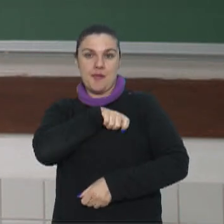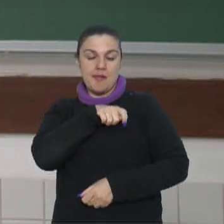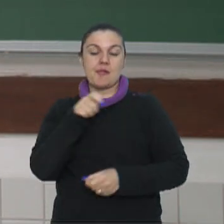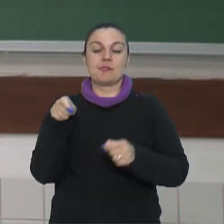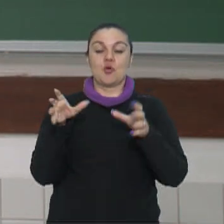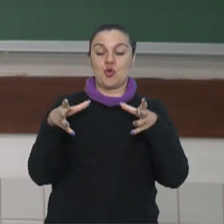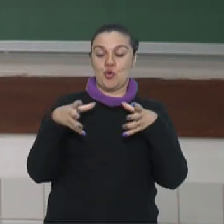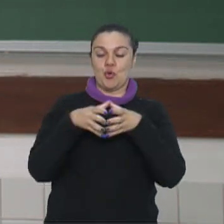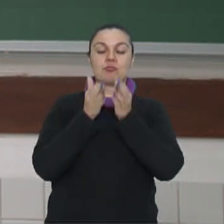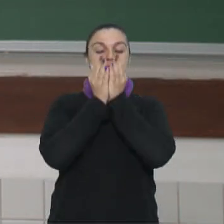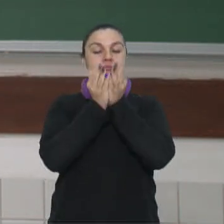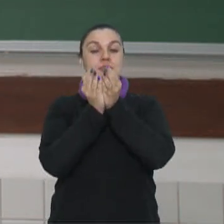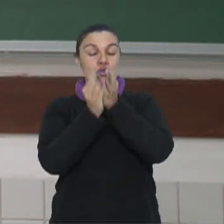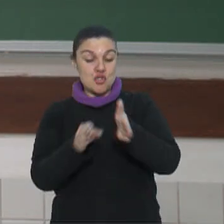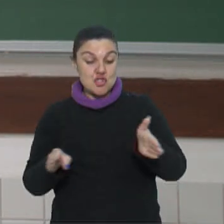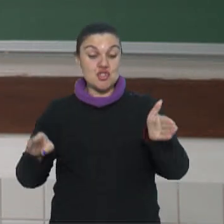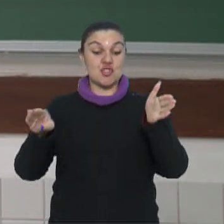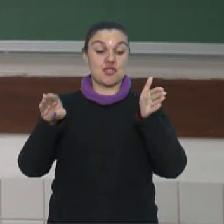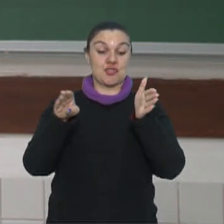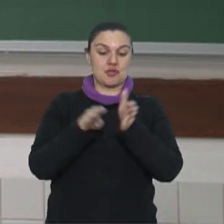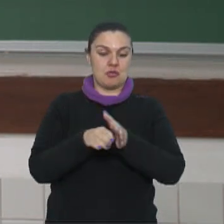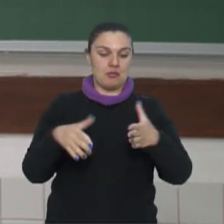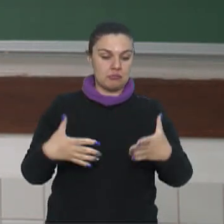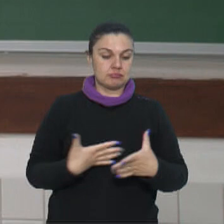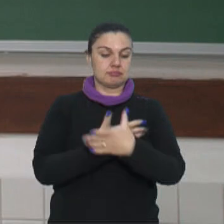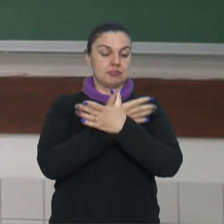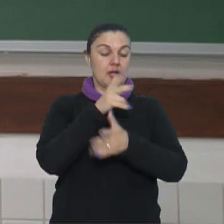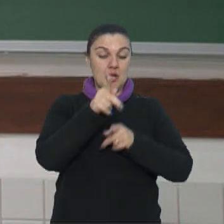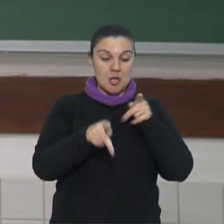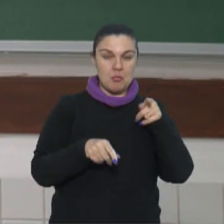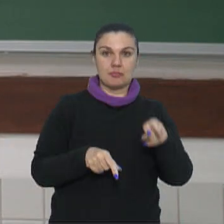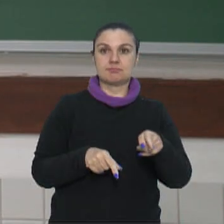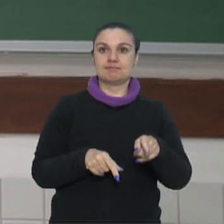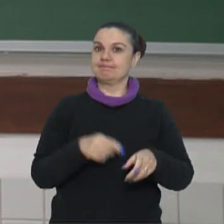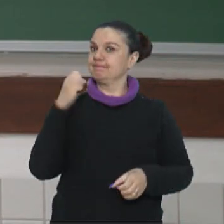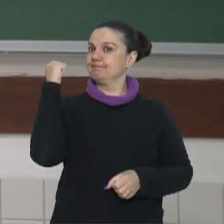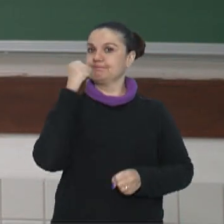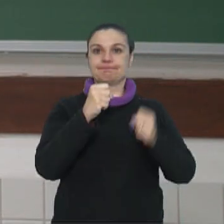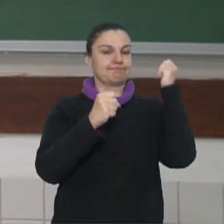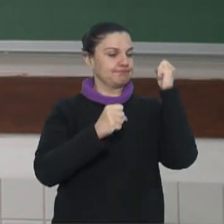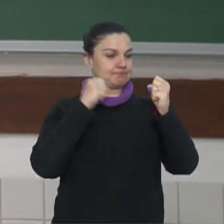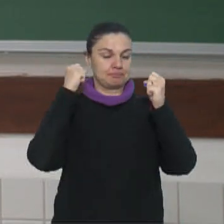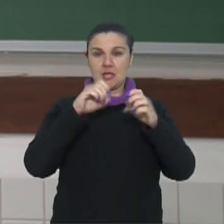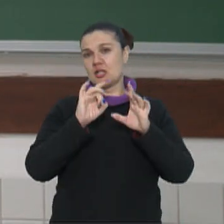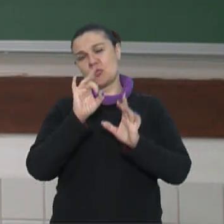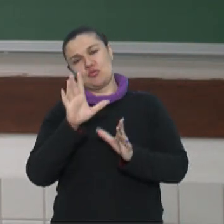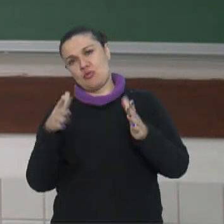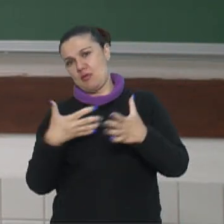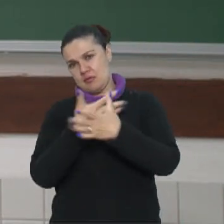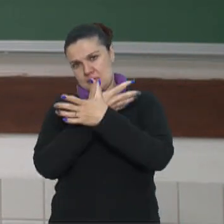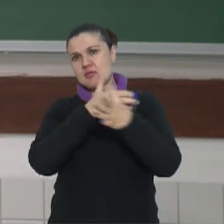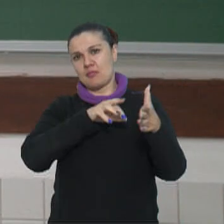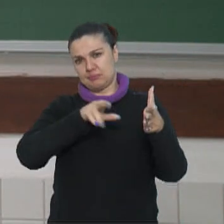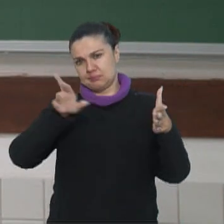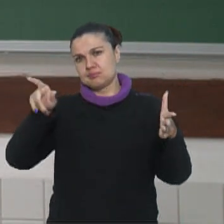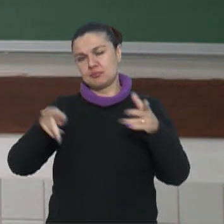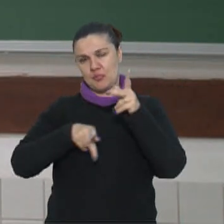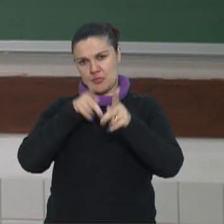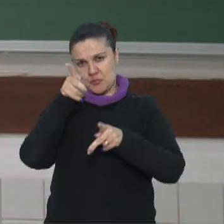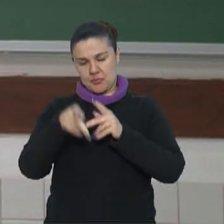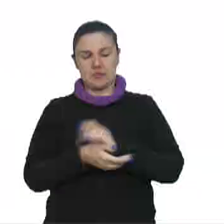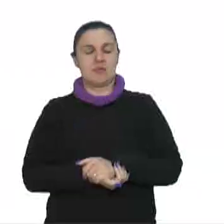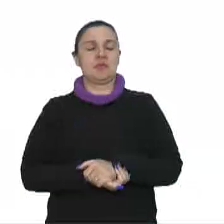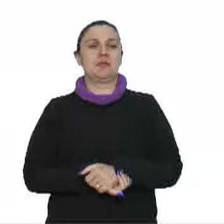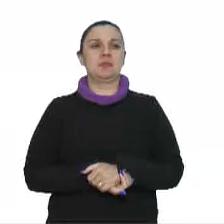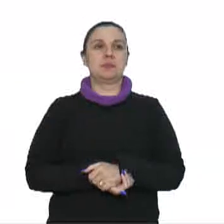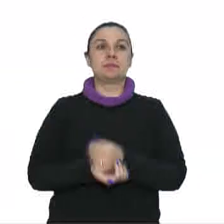cometeram quando chegaram no século XVI e viram aquela civilização azteca. Não somente os aztecas. Né? Haviam